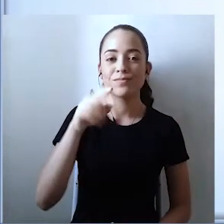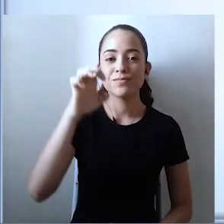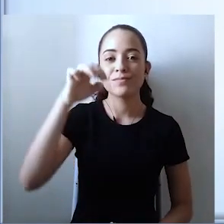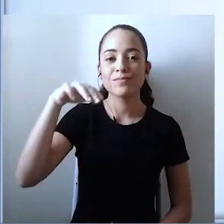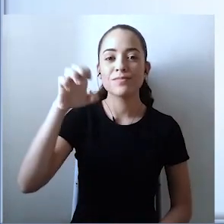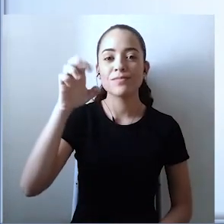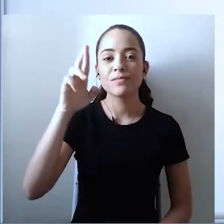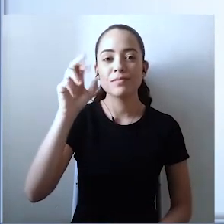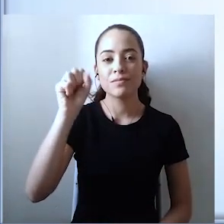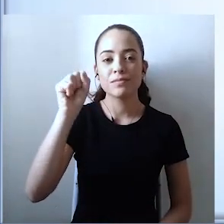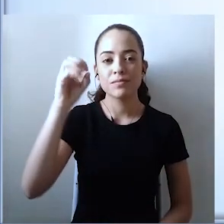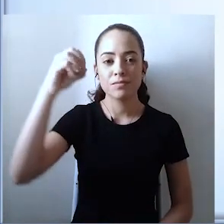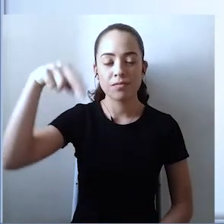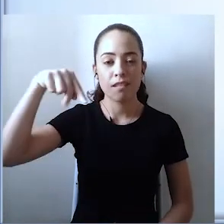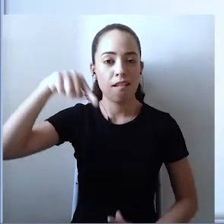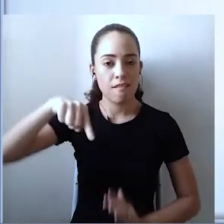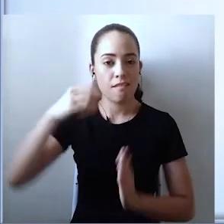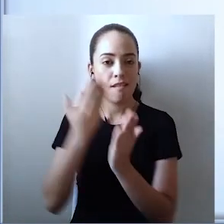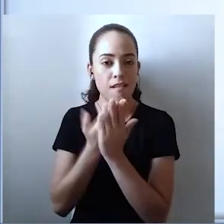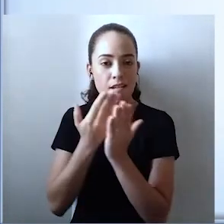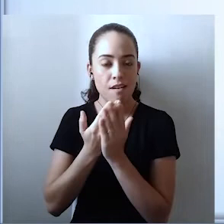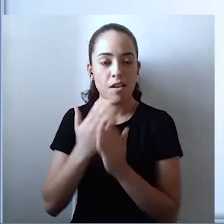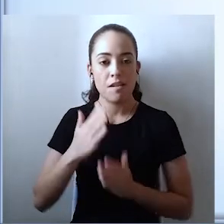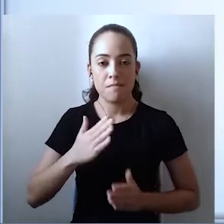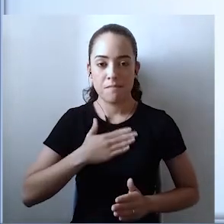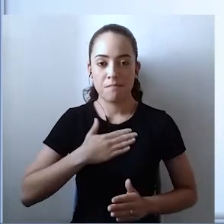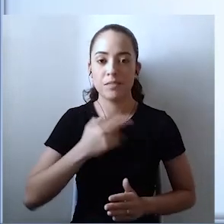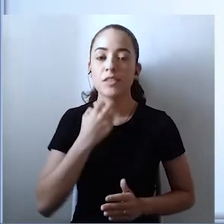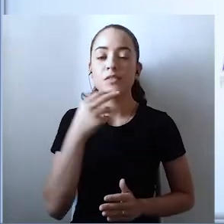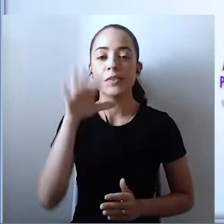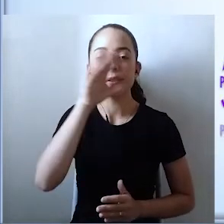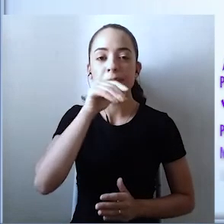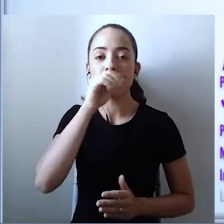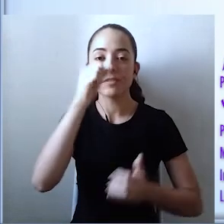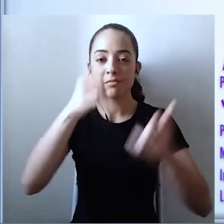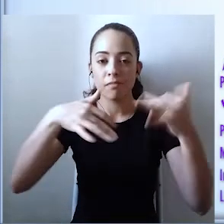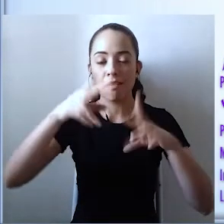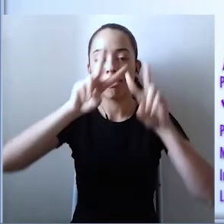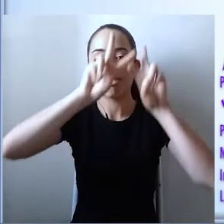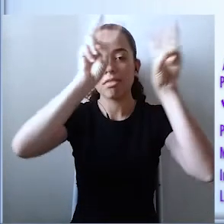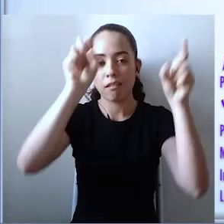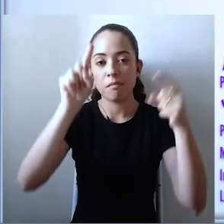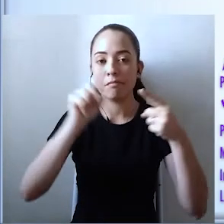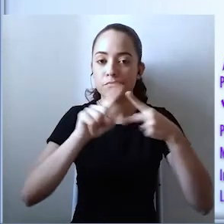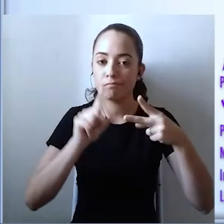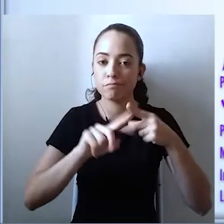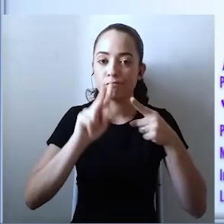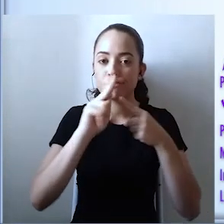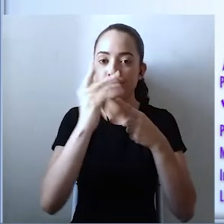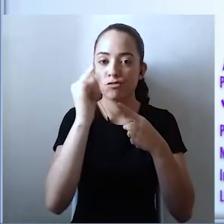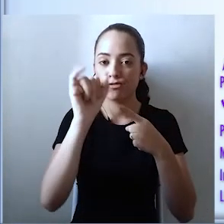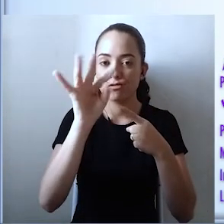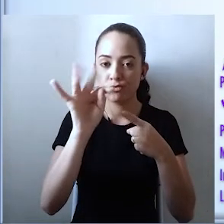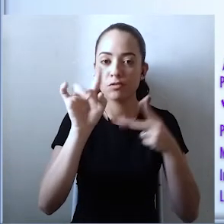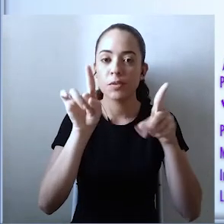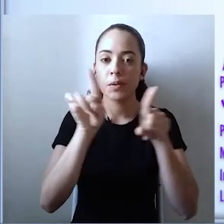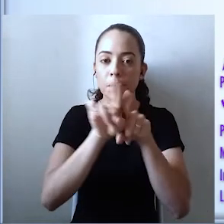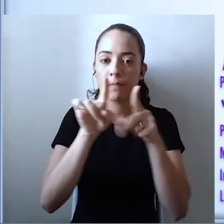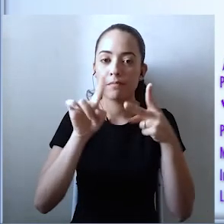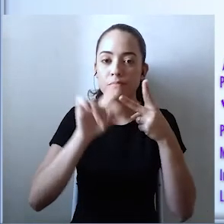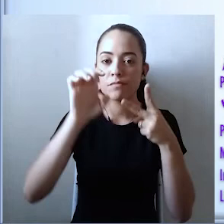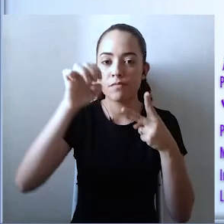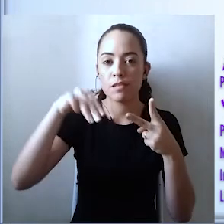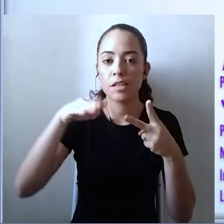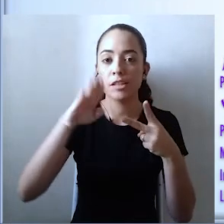Saudações, eu sou o professor Emerson e serei o seu locutor nesta obra intitulada Temas em Histologia e Embriologia. Nas áreas de